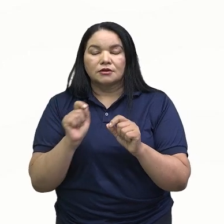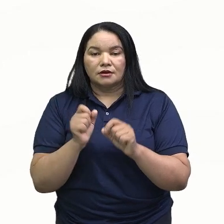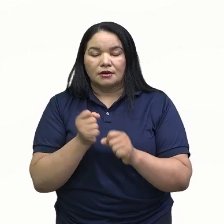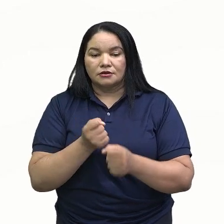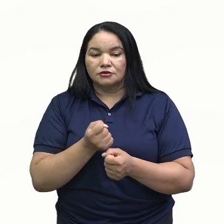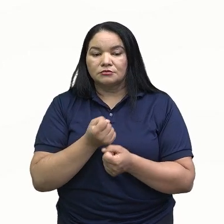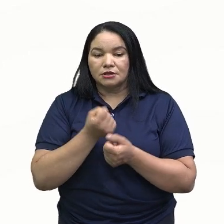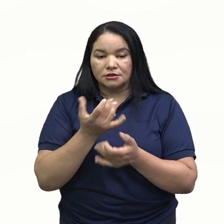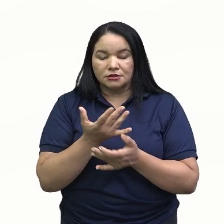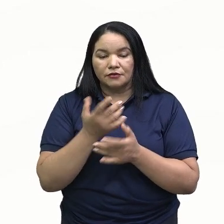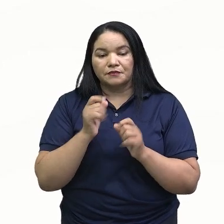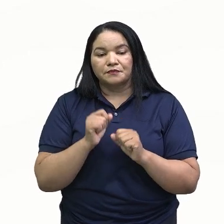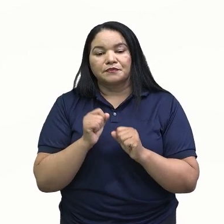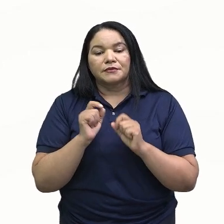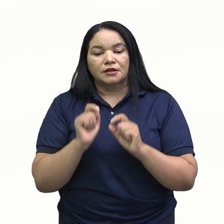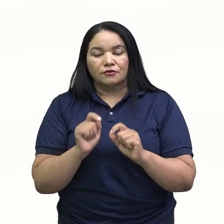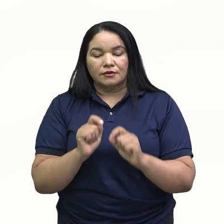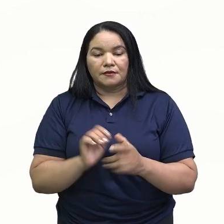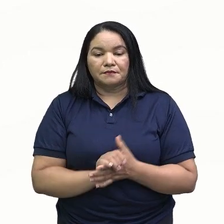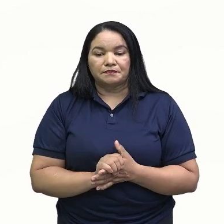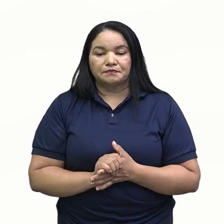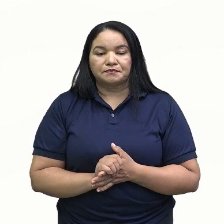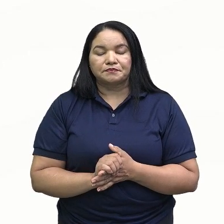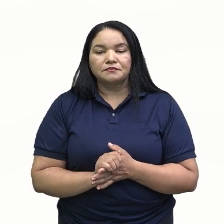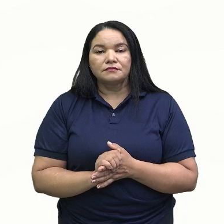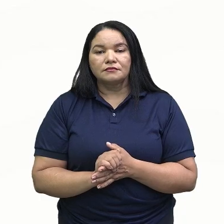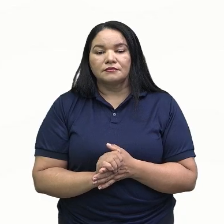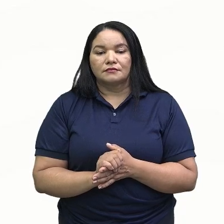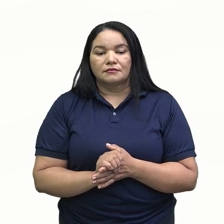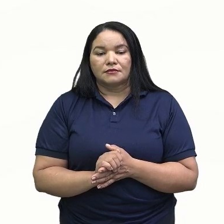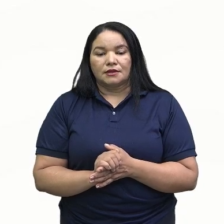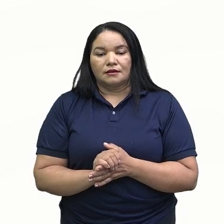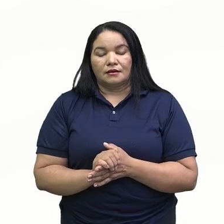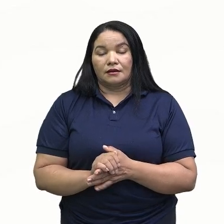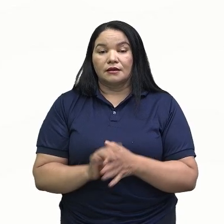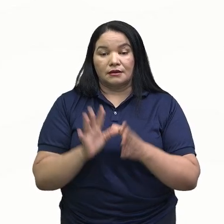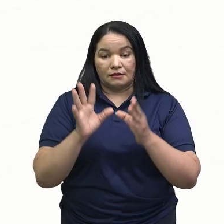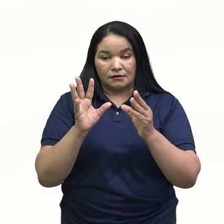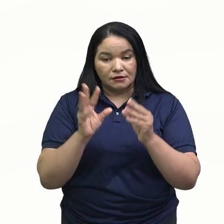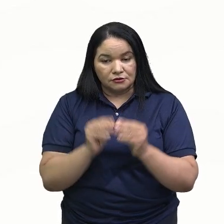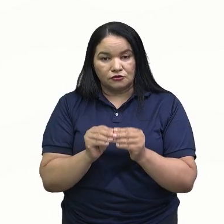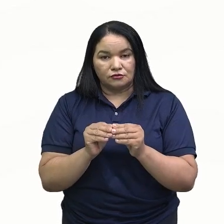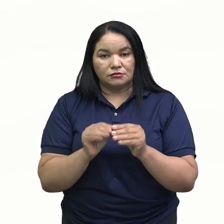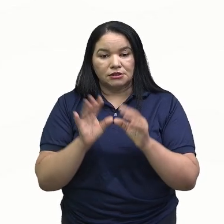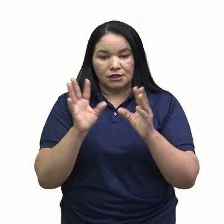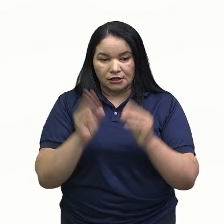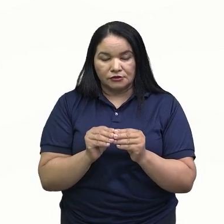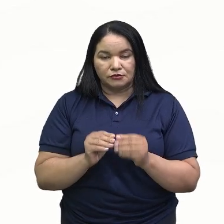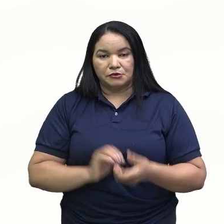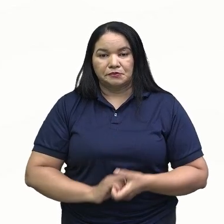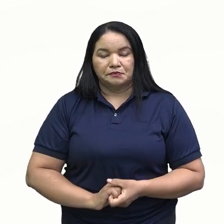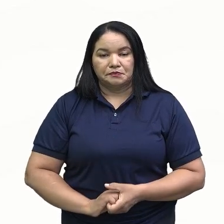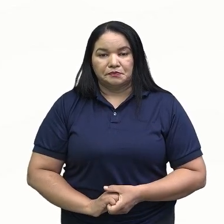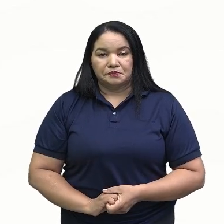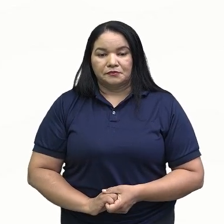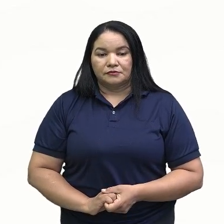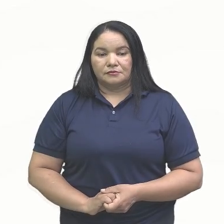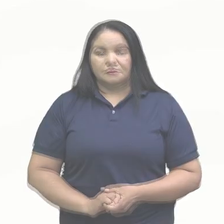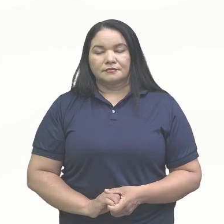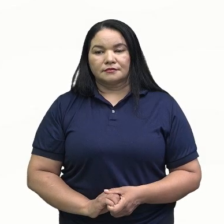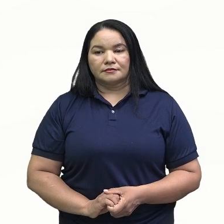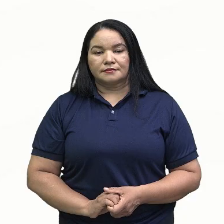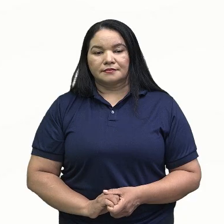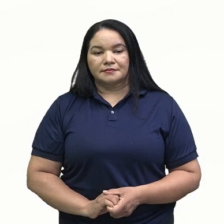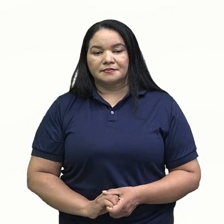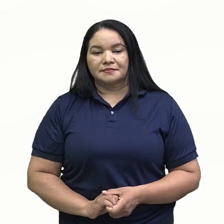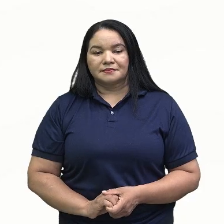que fazem que resumem, né, algo, resumem uma determinada situação. Então,